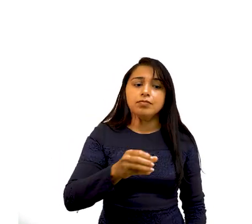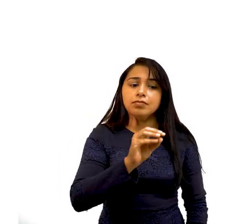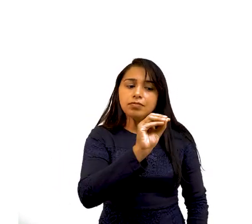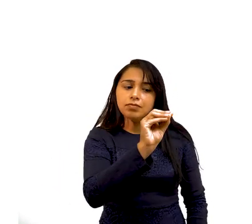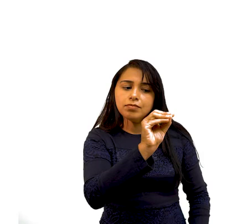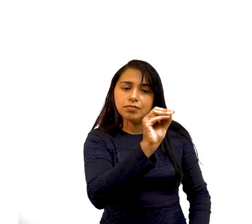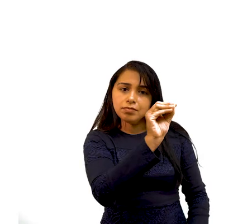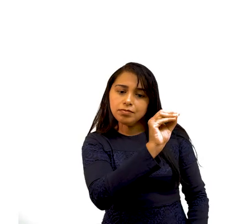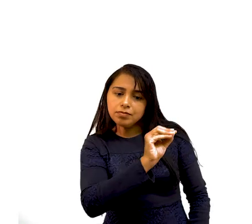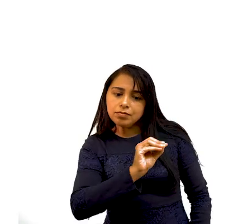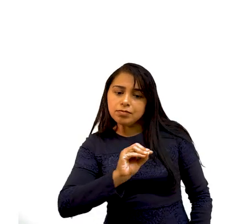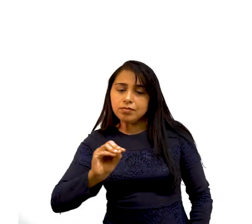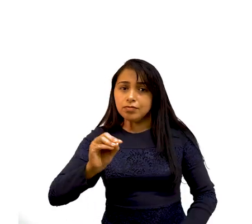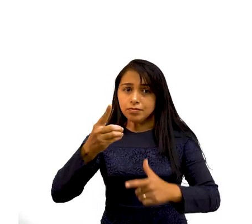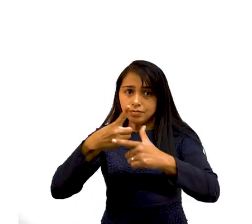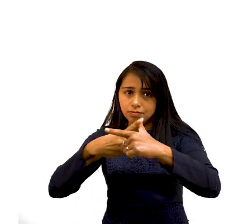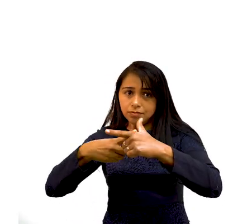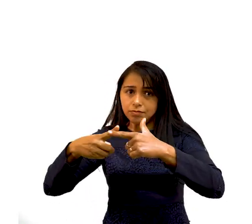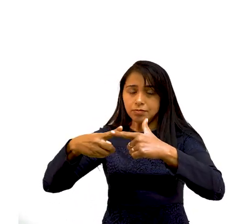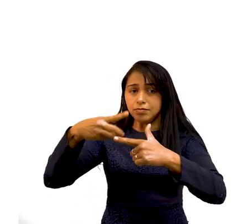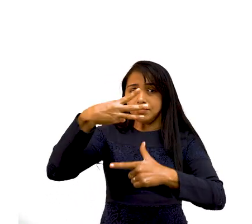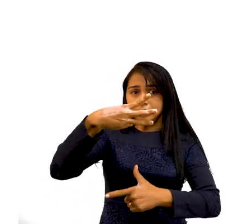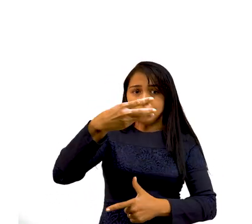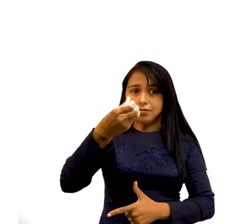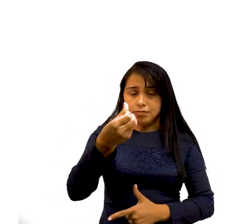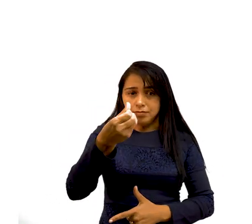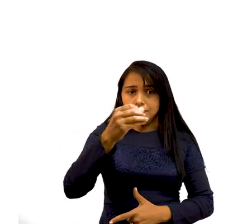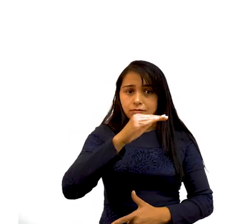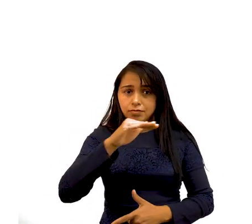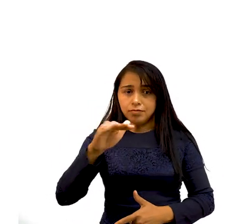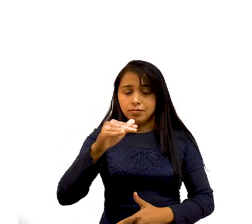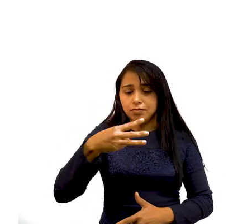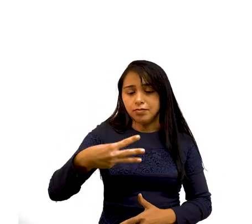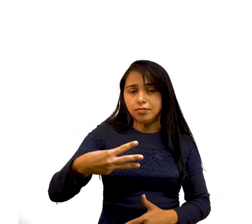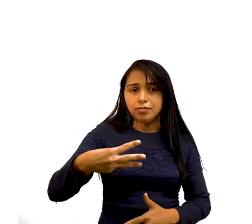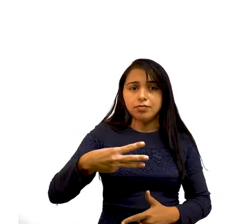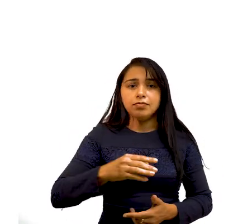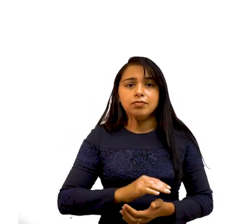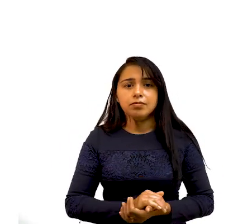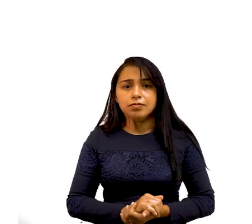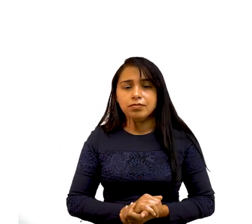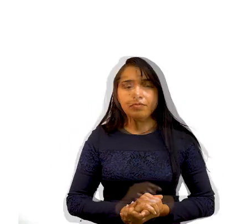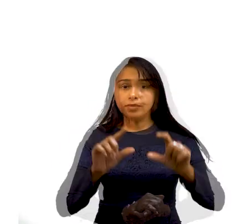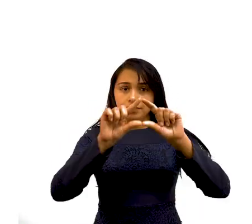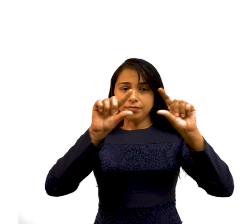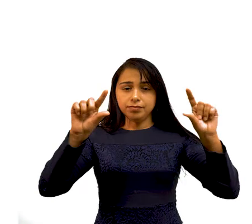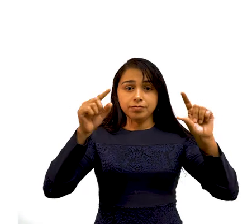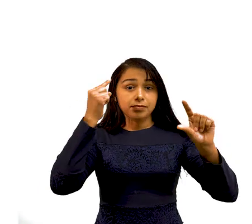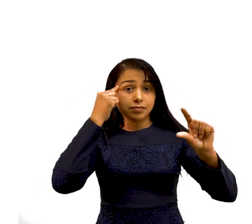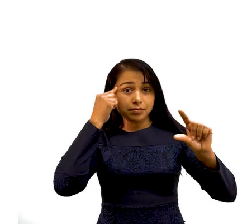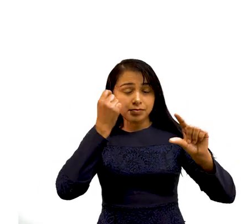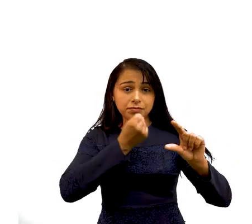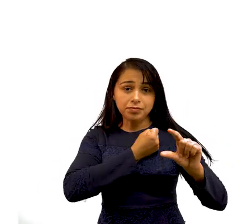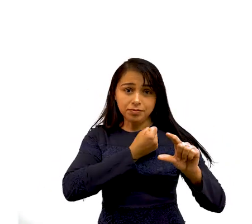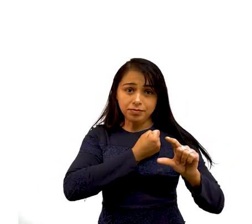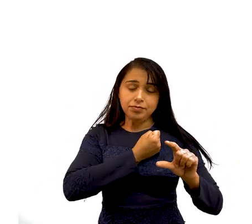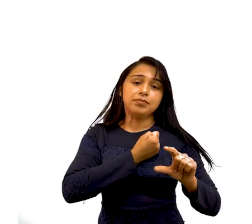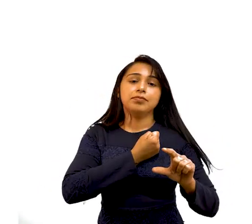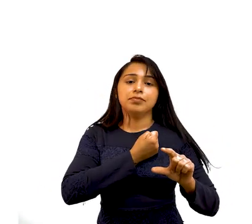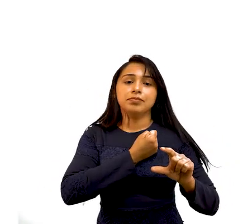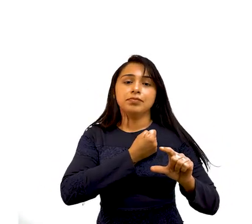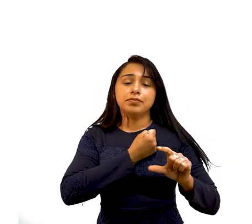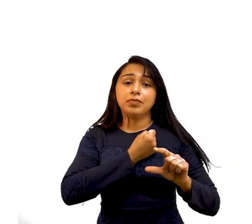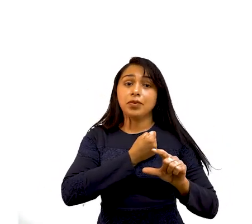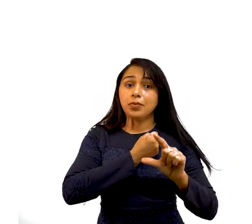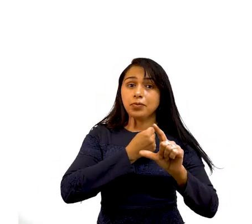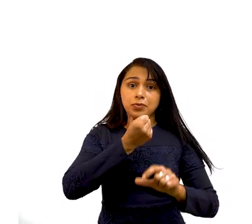36. Quem está multiplicando vai passar dividindo, então 36 sobre 3, e aí x vai ser